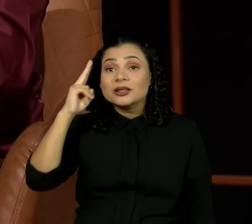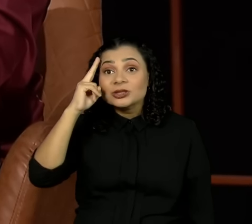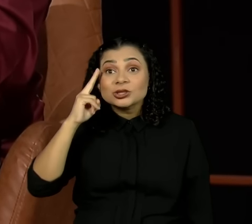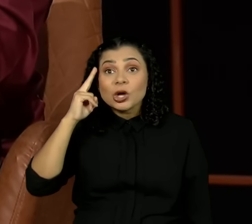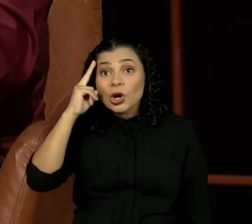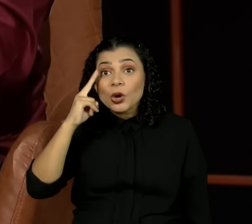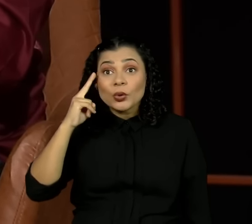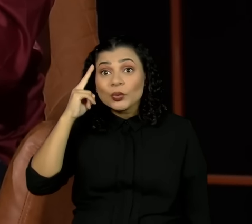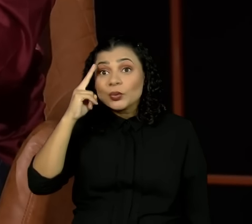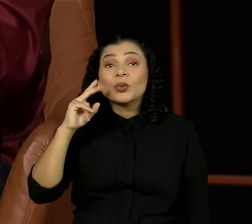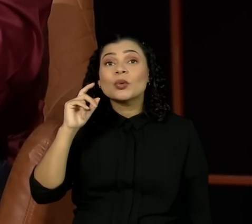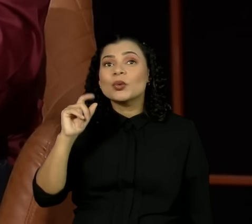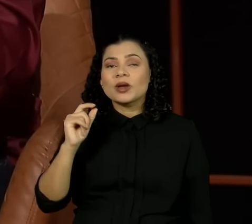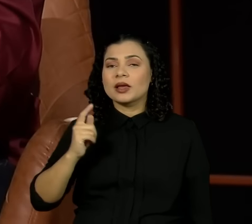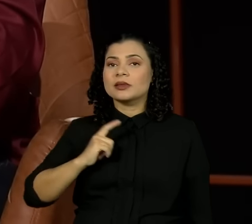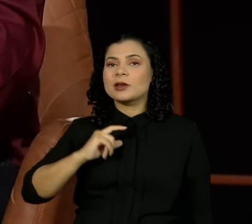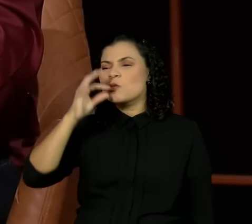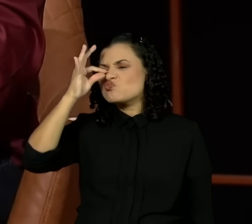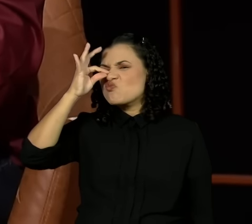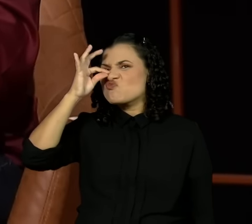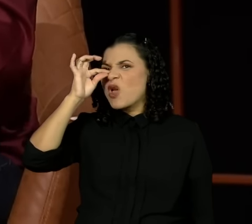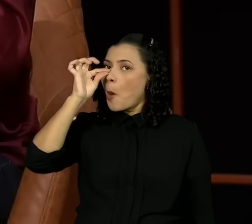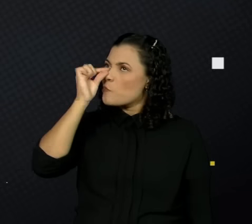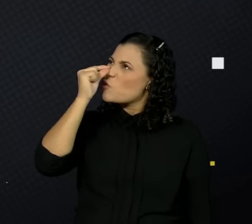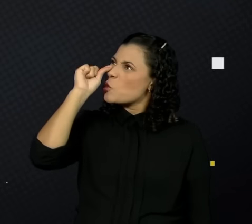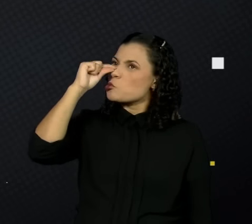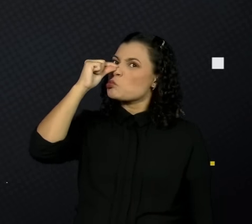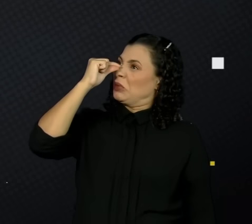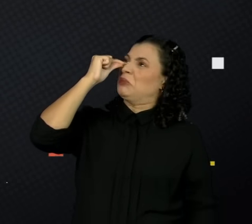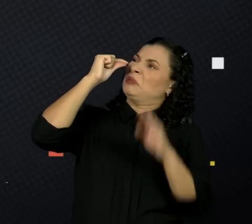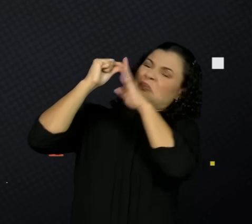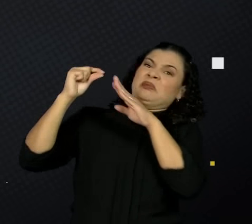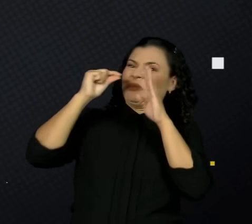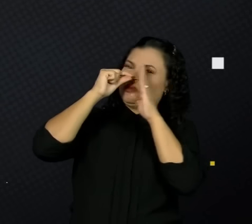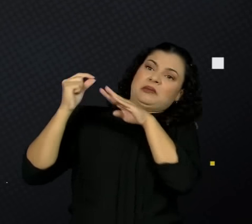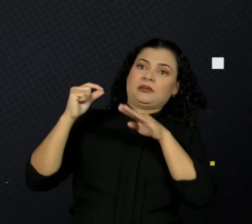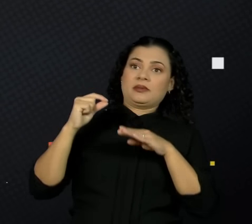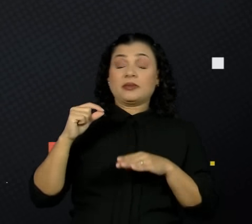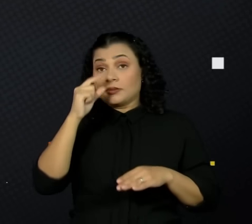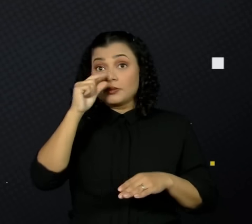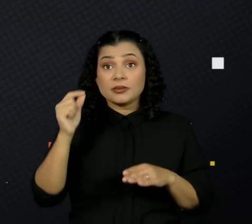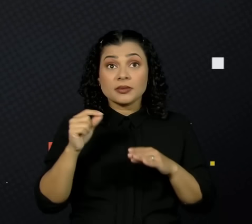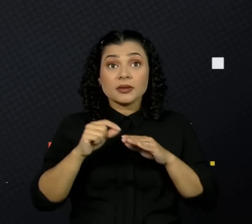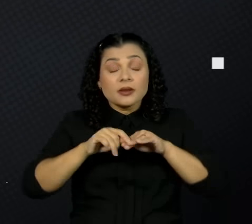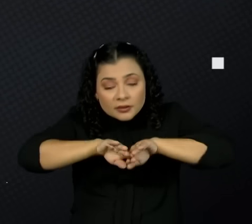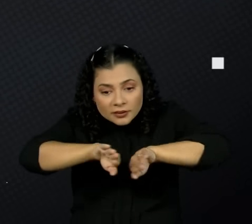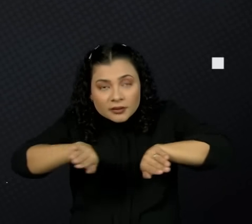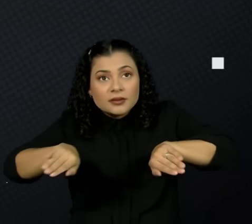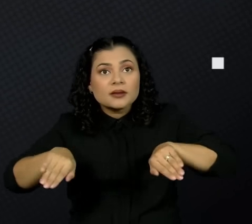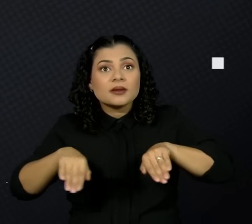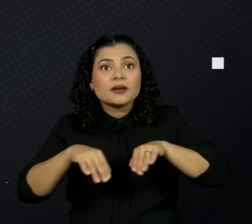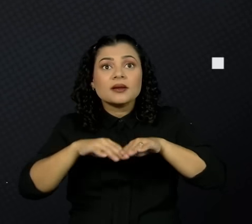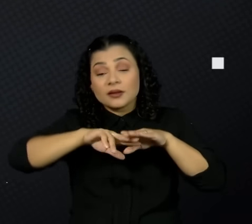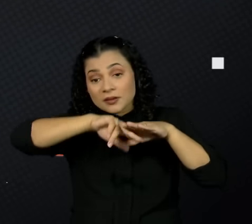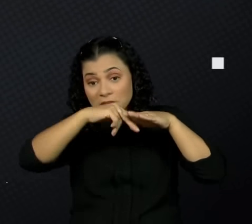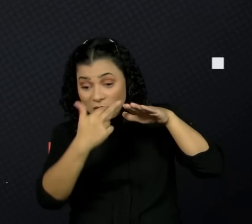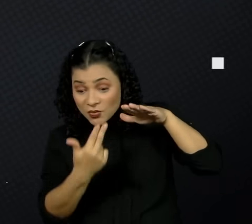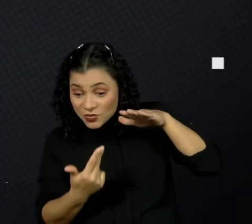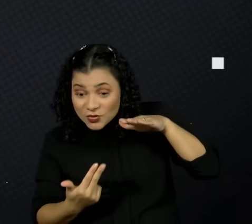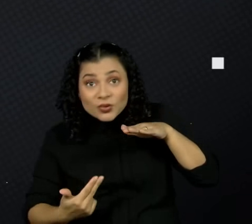com um besouro que está no nariz dela e tudo mais. E acaba entrando no riozinho, e casando com um